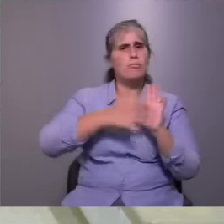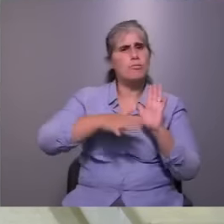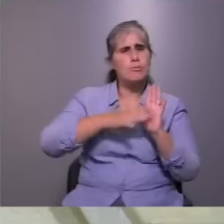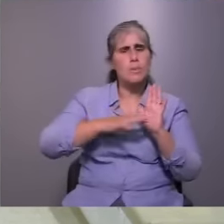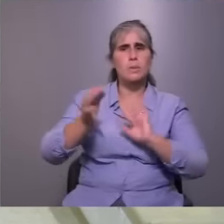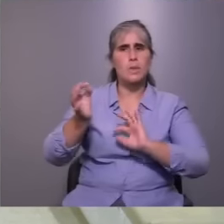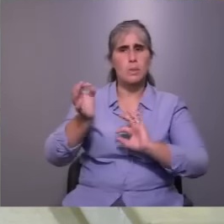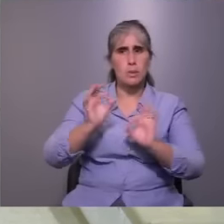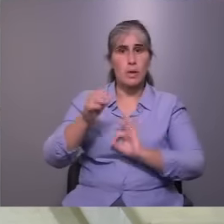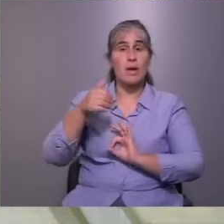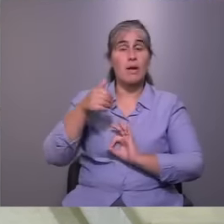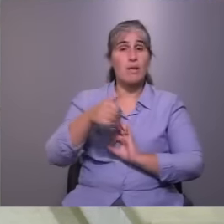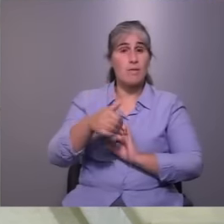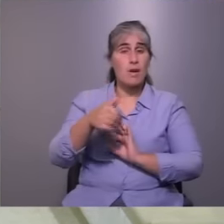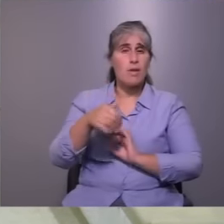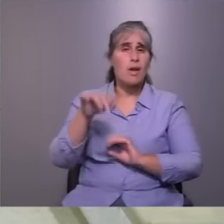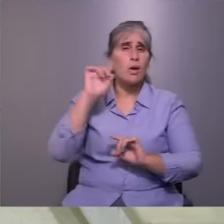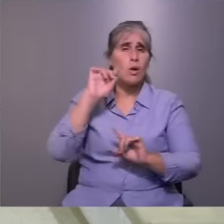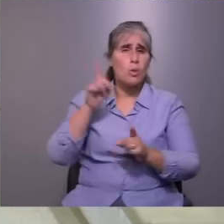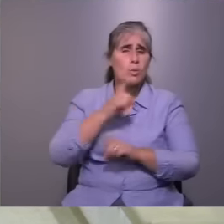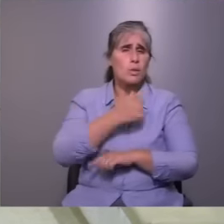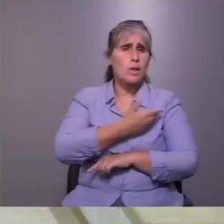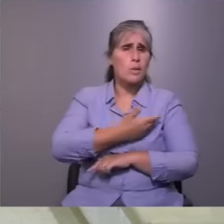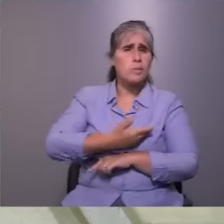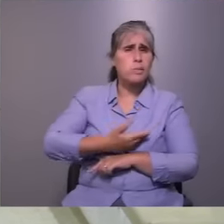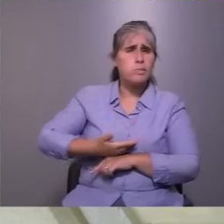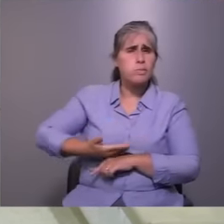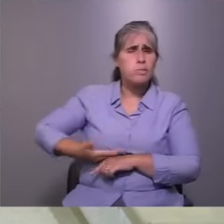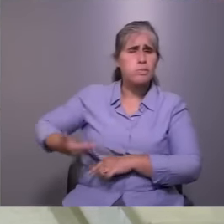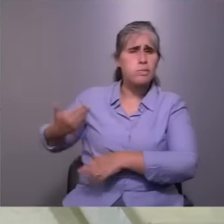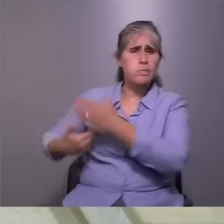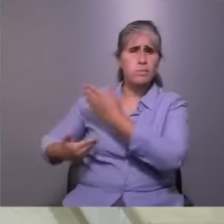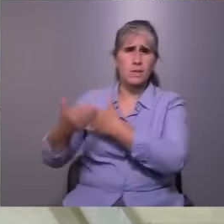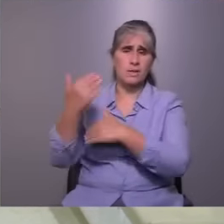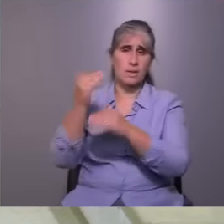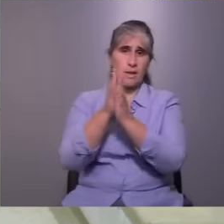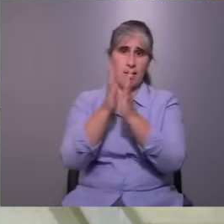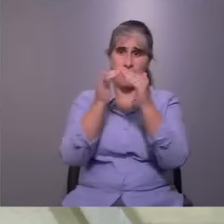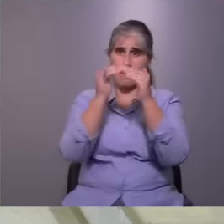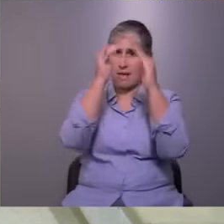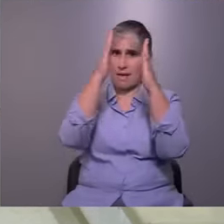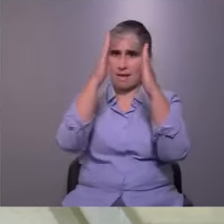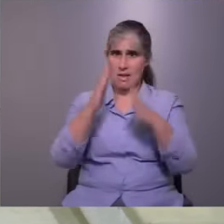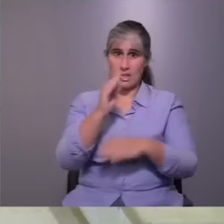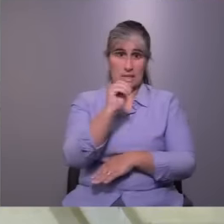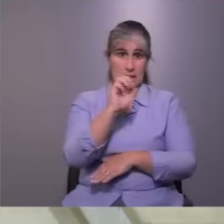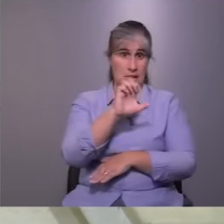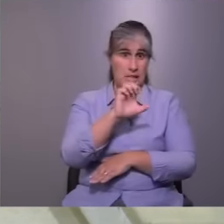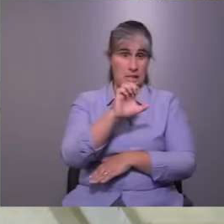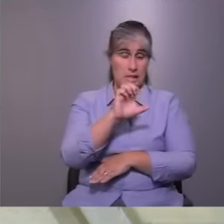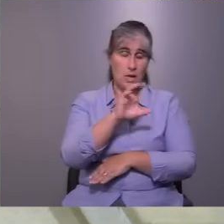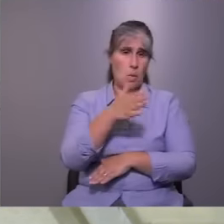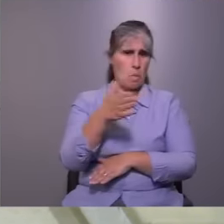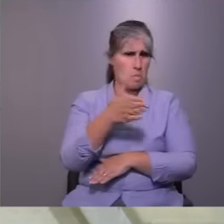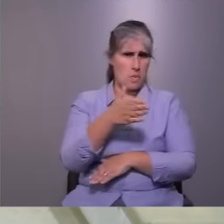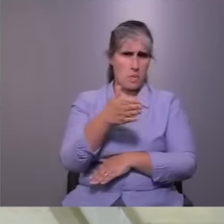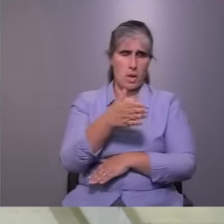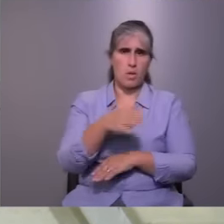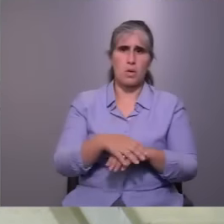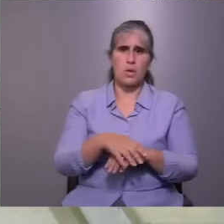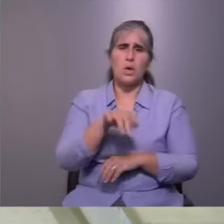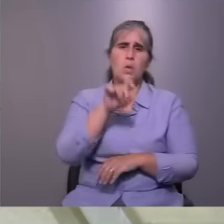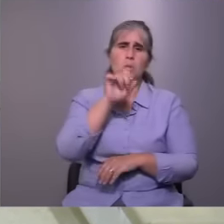Deus. Irmãos e irmãs, estas palavras que agora preparamos vão emoldurar um hino muito antigo na história da